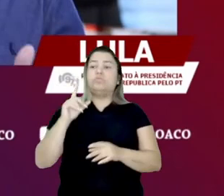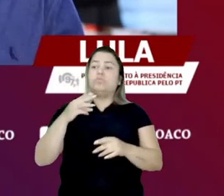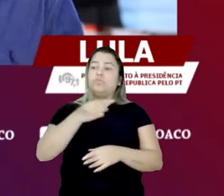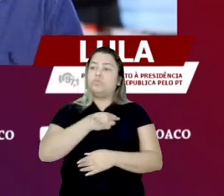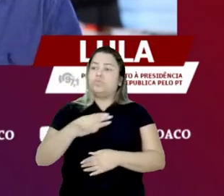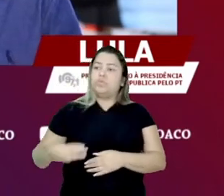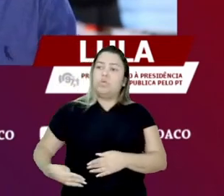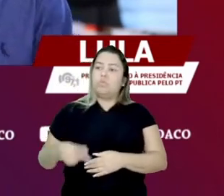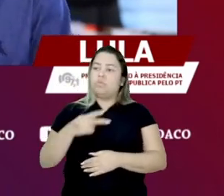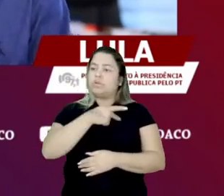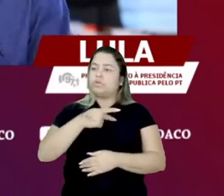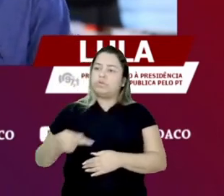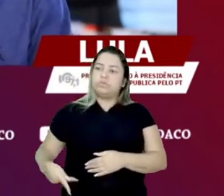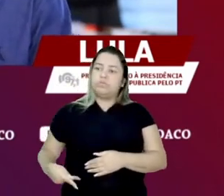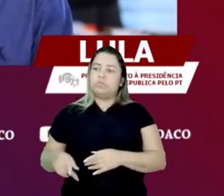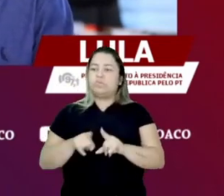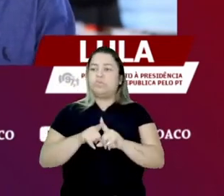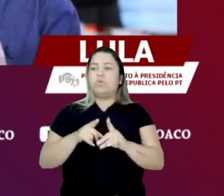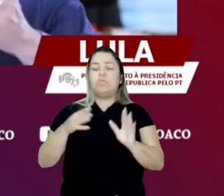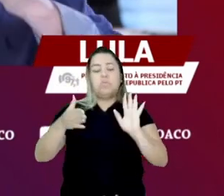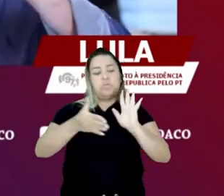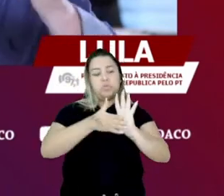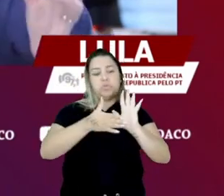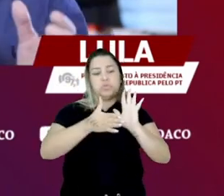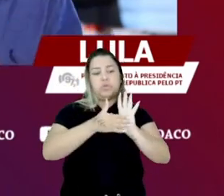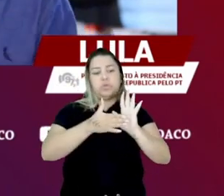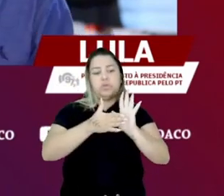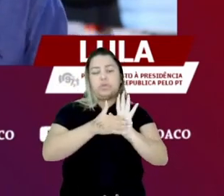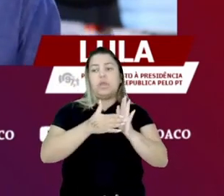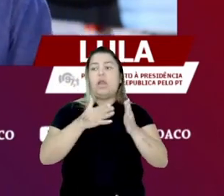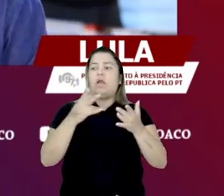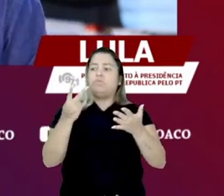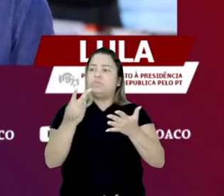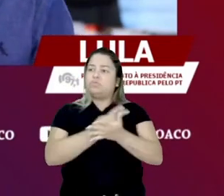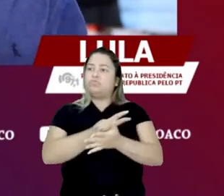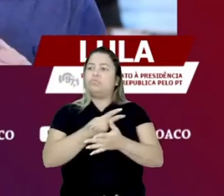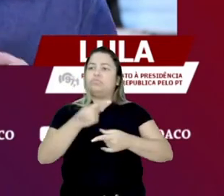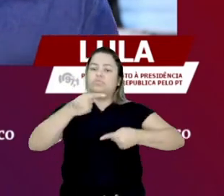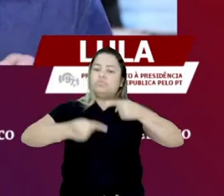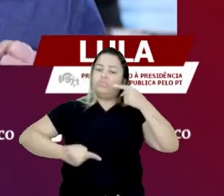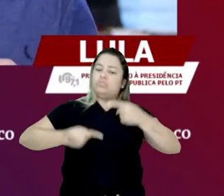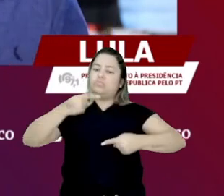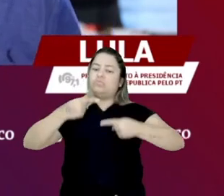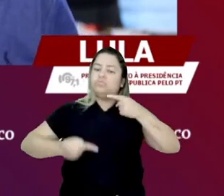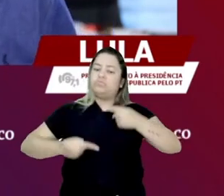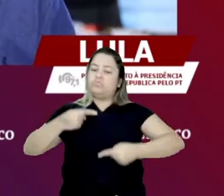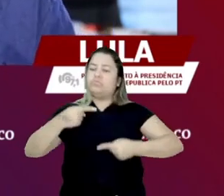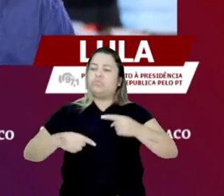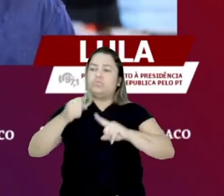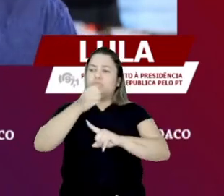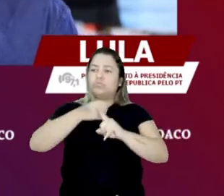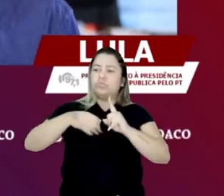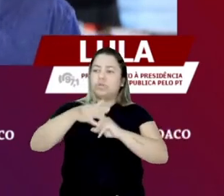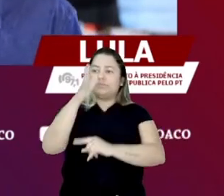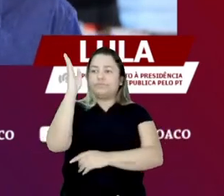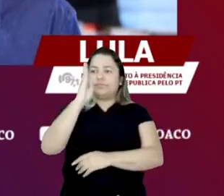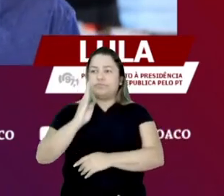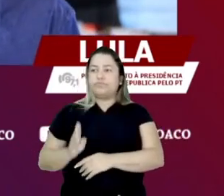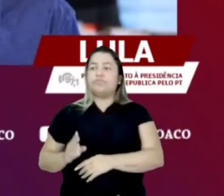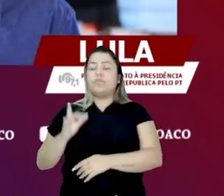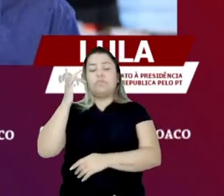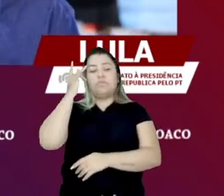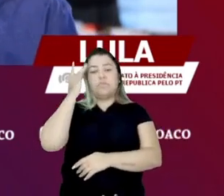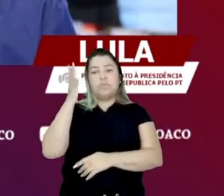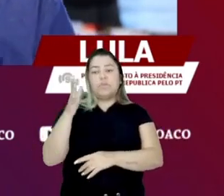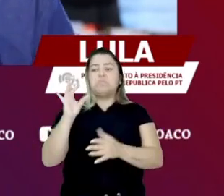assim é mais real e assim a gente consegue construir uma unificação, sabe, do pensamento das pessoas que querem um